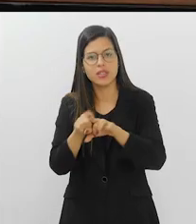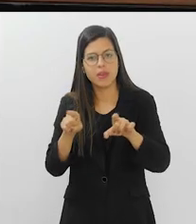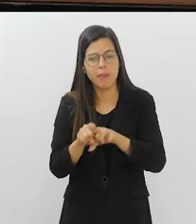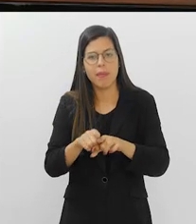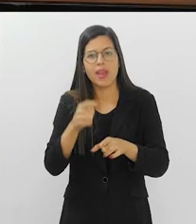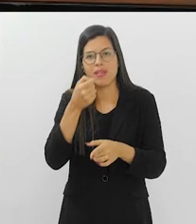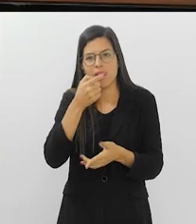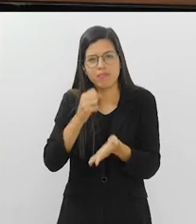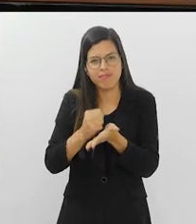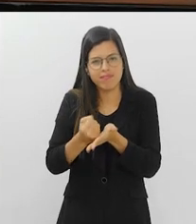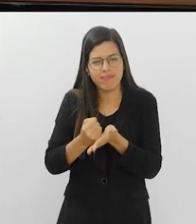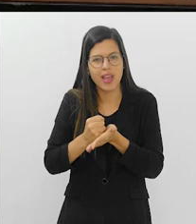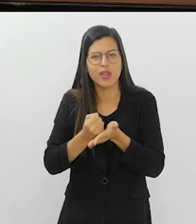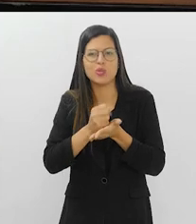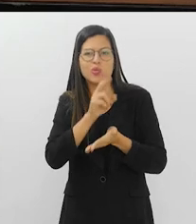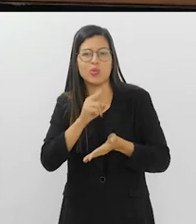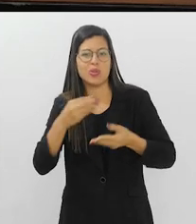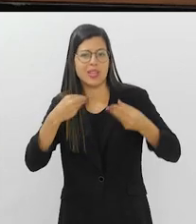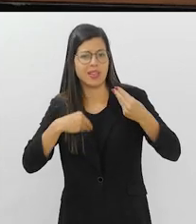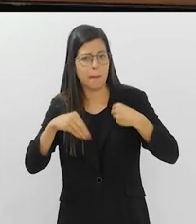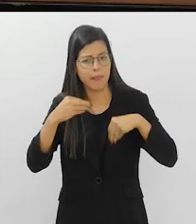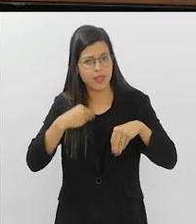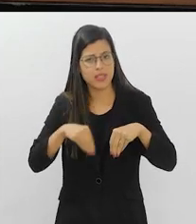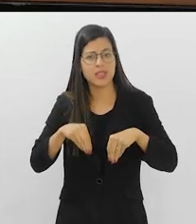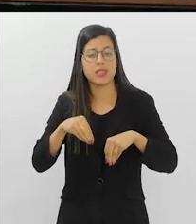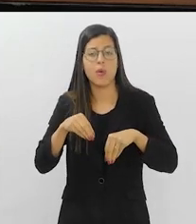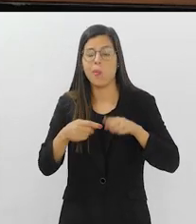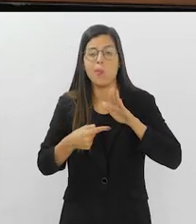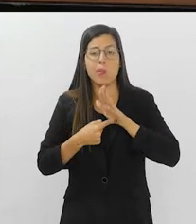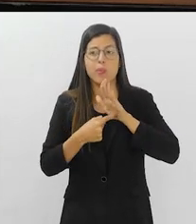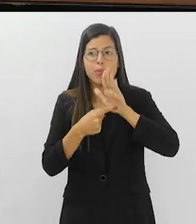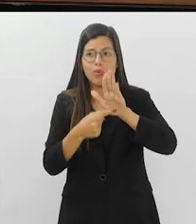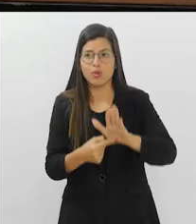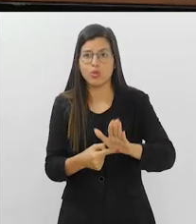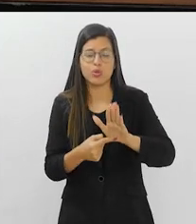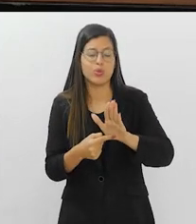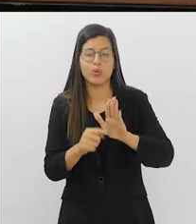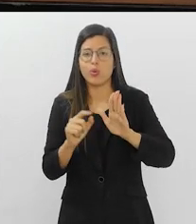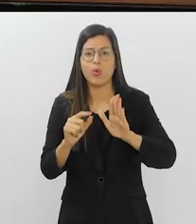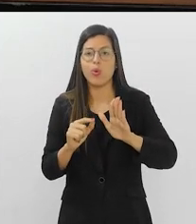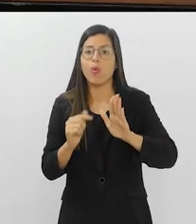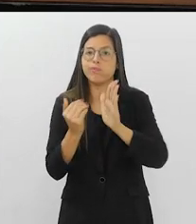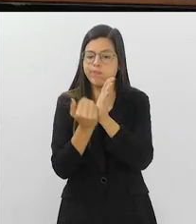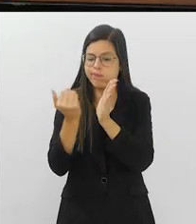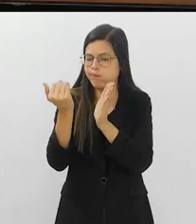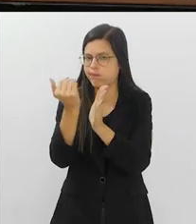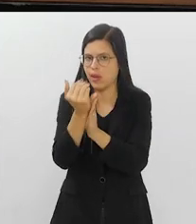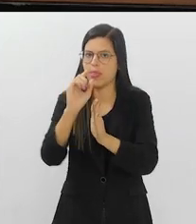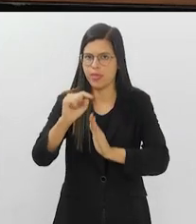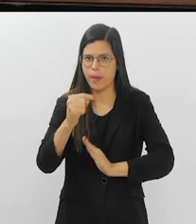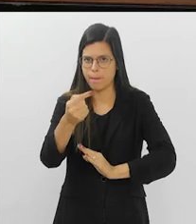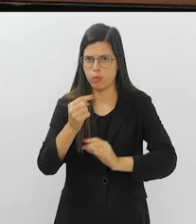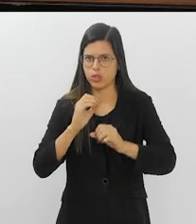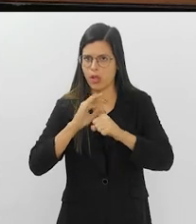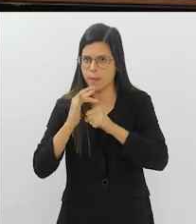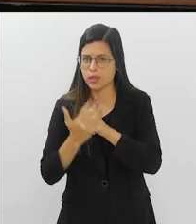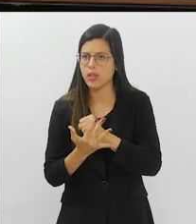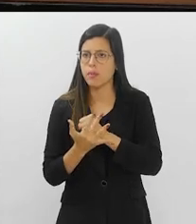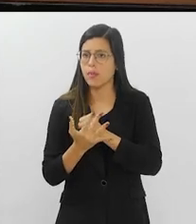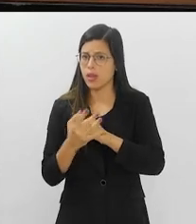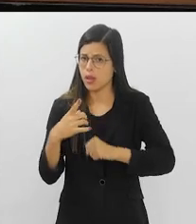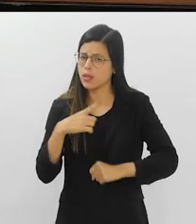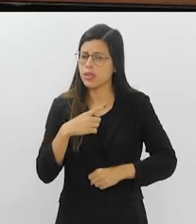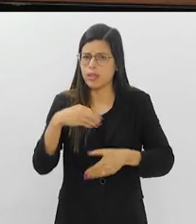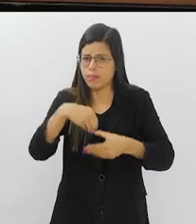questões ligadas a quadros depressivos, têm se apresentado com uma prevalência muito aumentada. E isso aparece